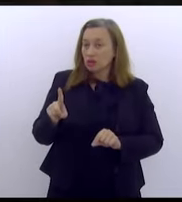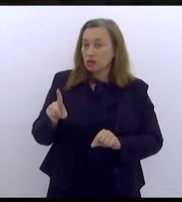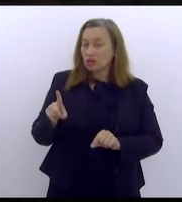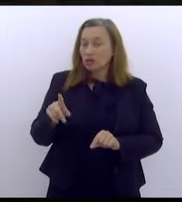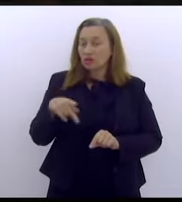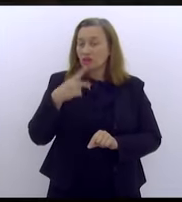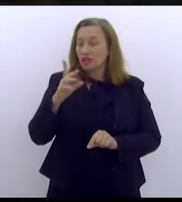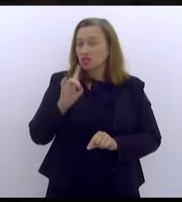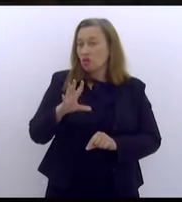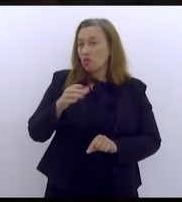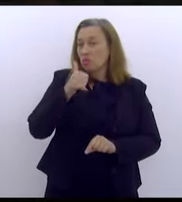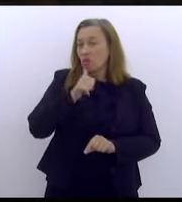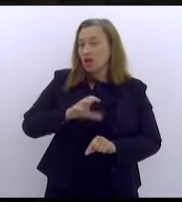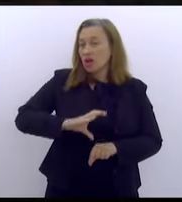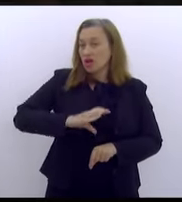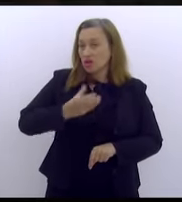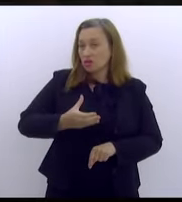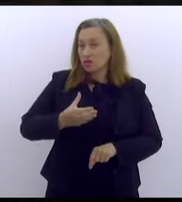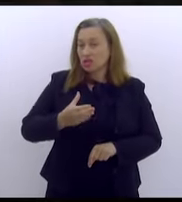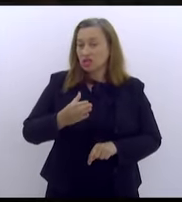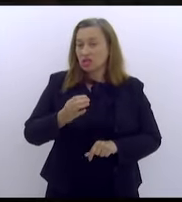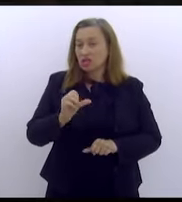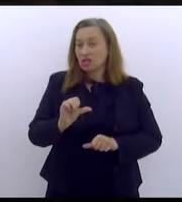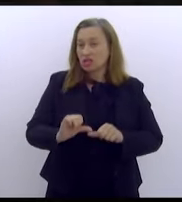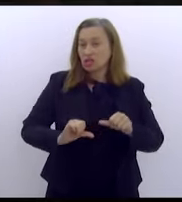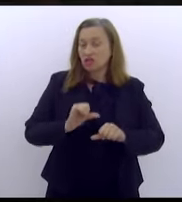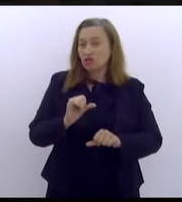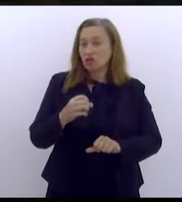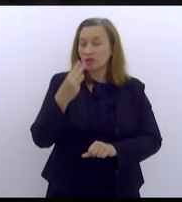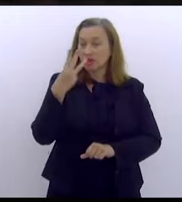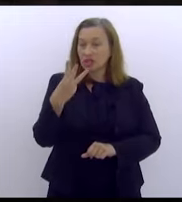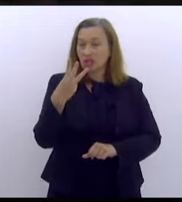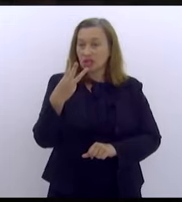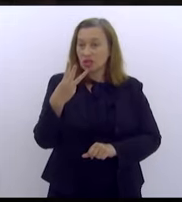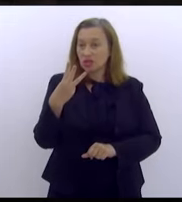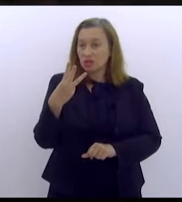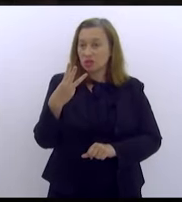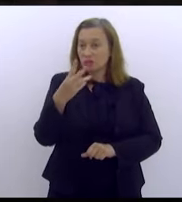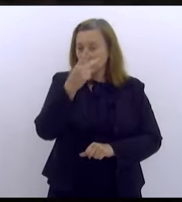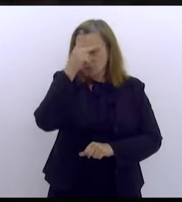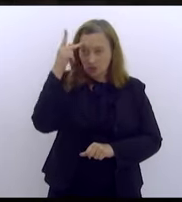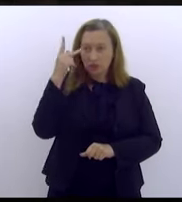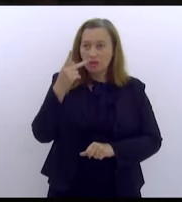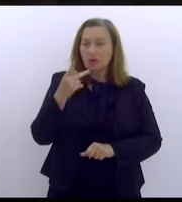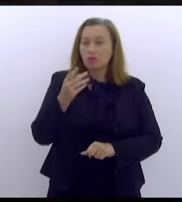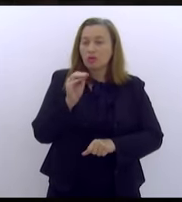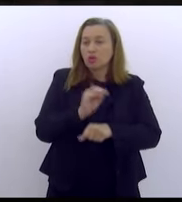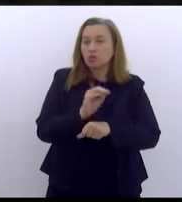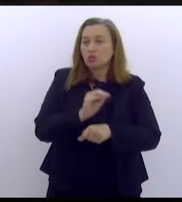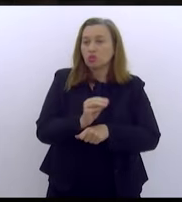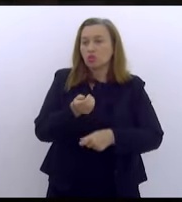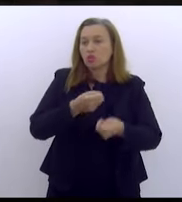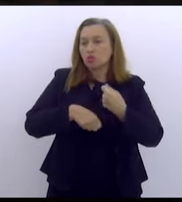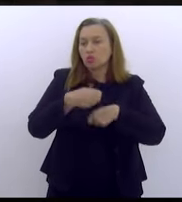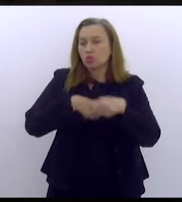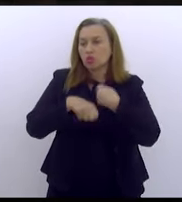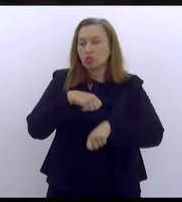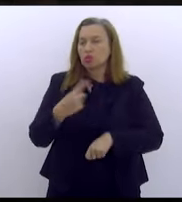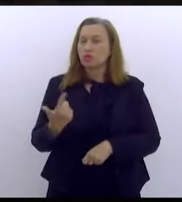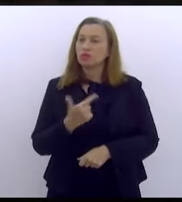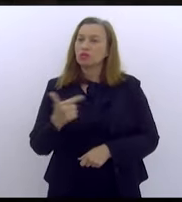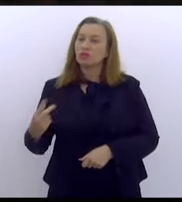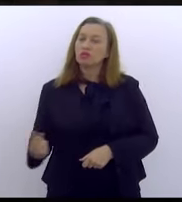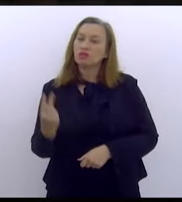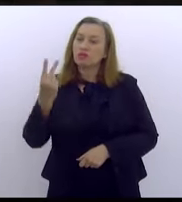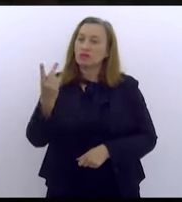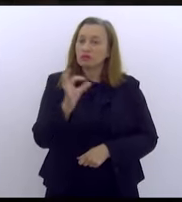guerreiras que se viram em 1 milhão para a economia do cuidado quando elas não têm a valorização